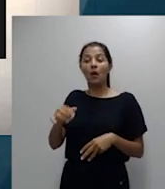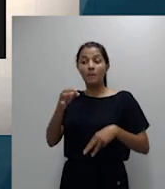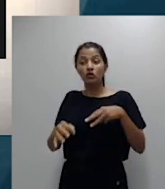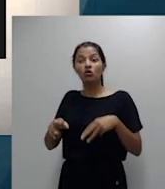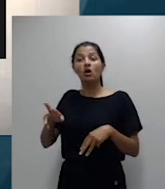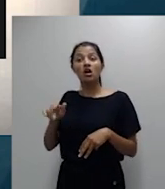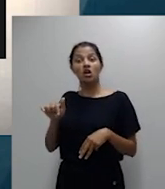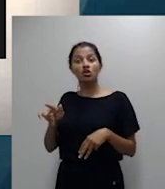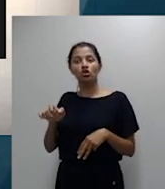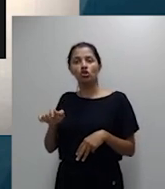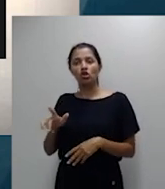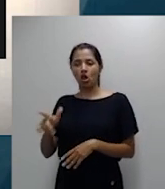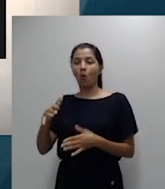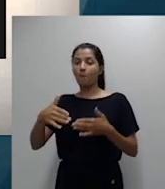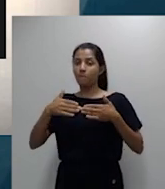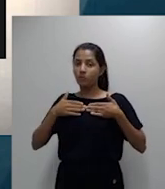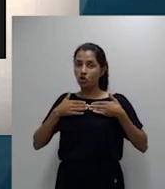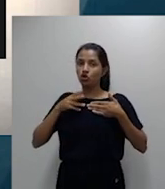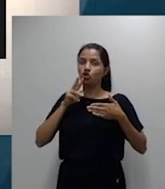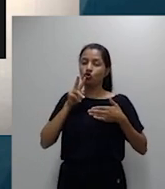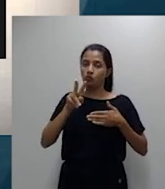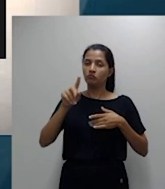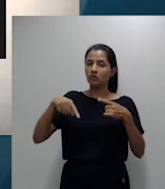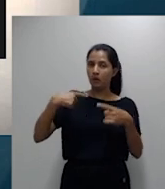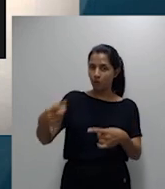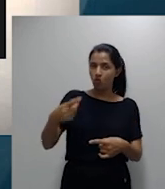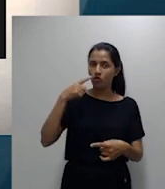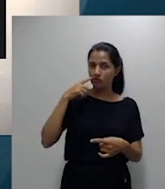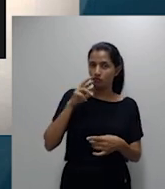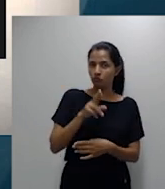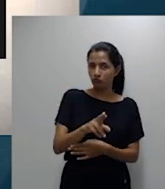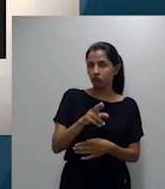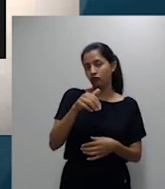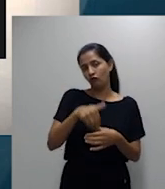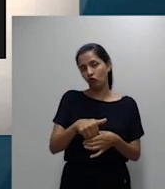peço toda a papo para ler o histórico julgamento até agora